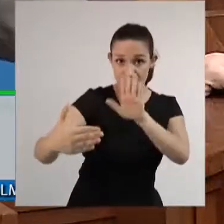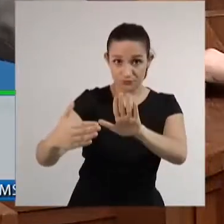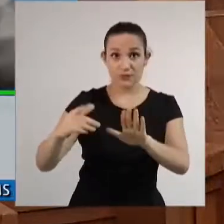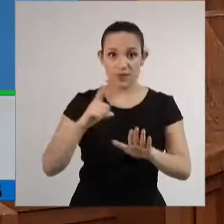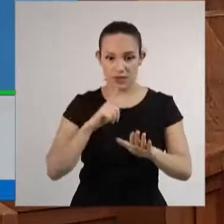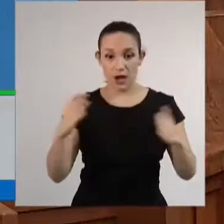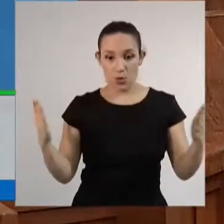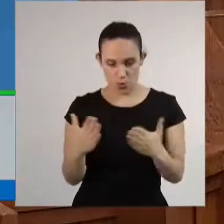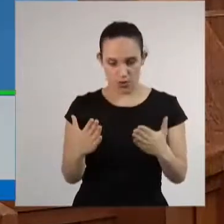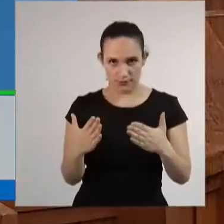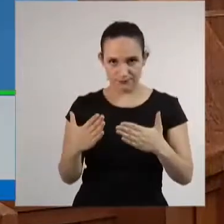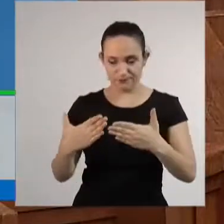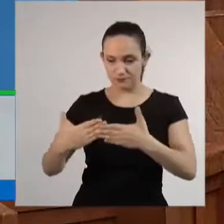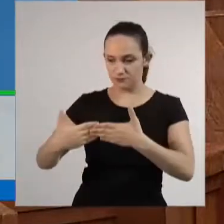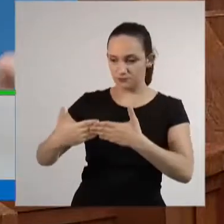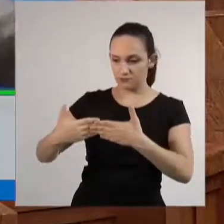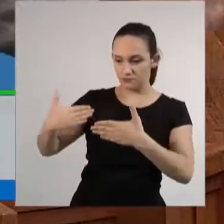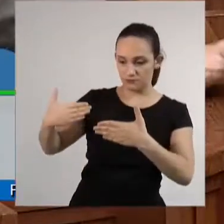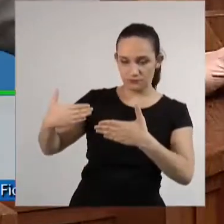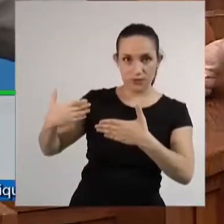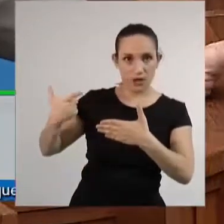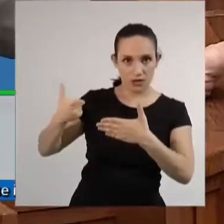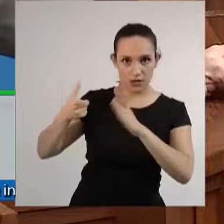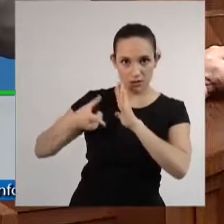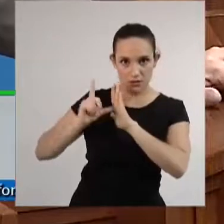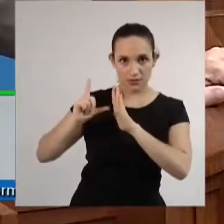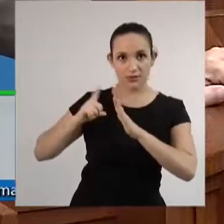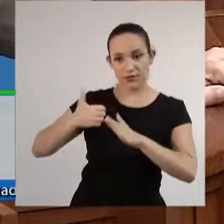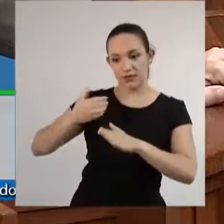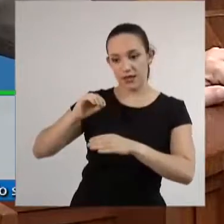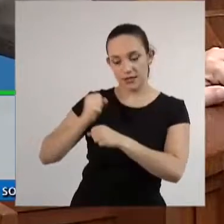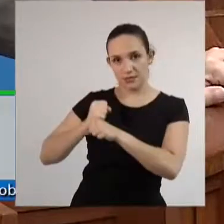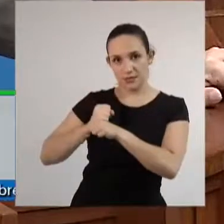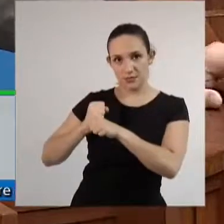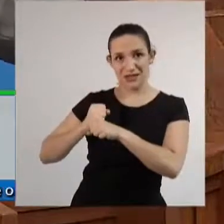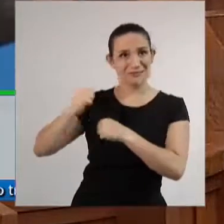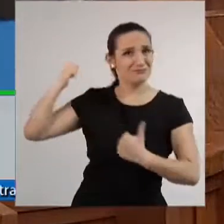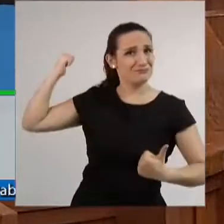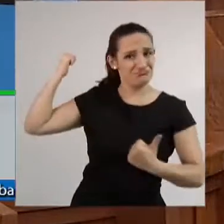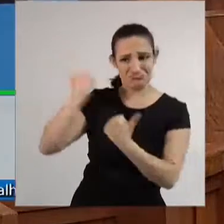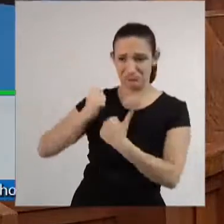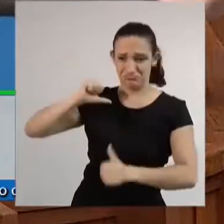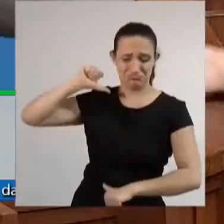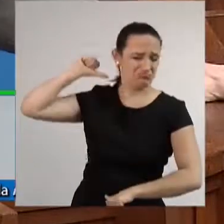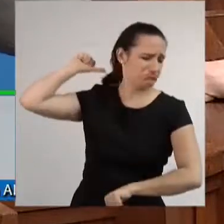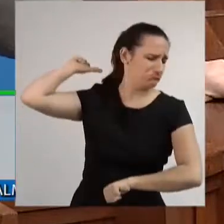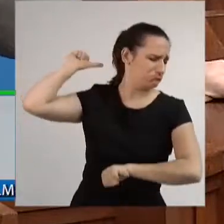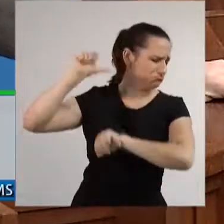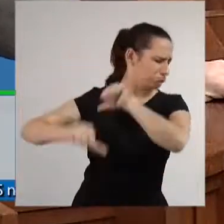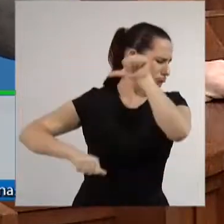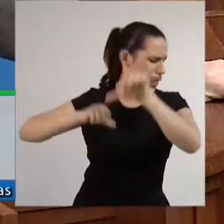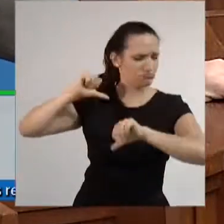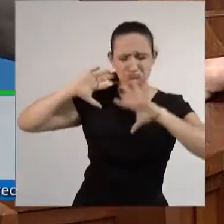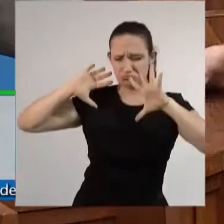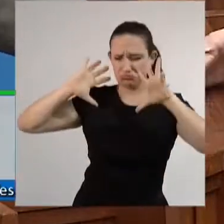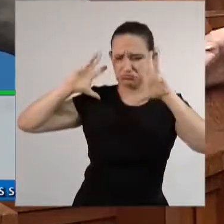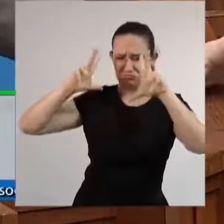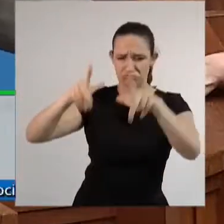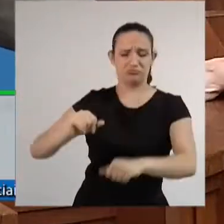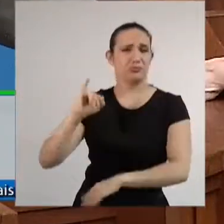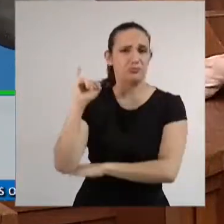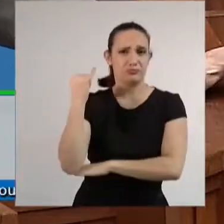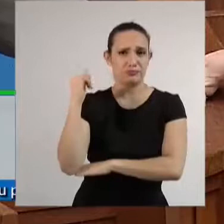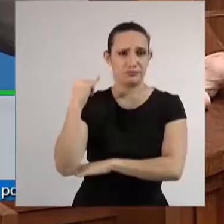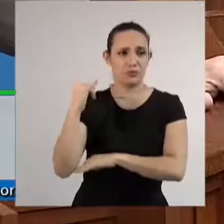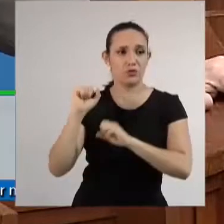anos para substituir integralmente esse sistema atual.